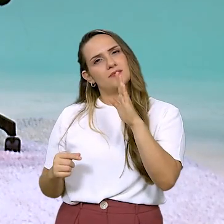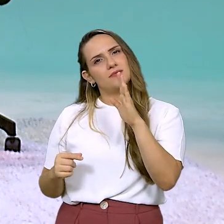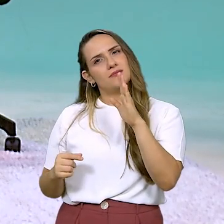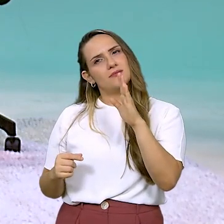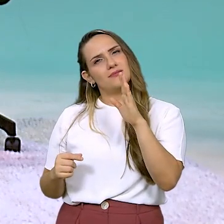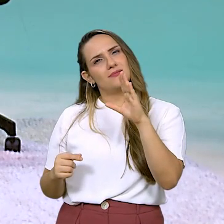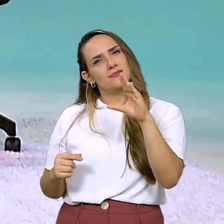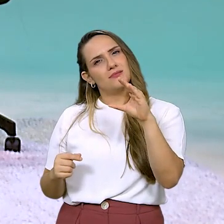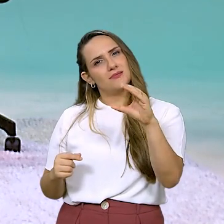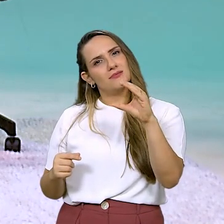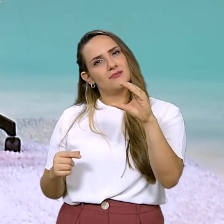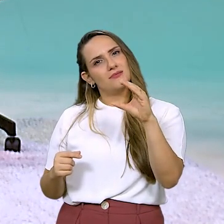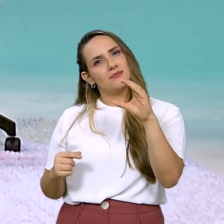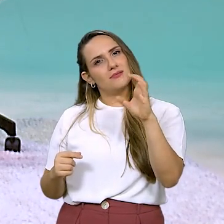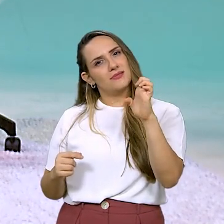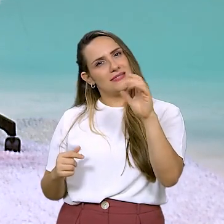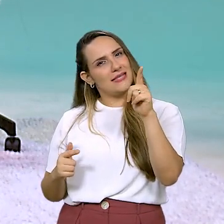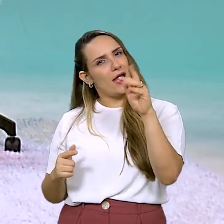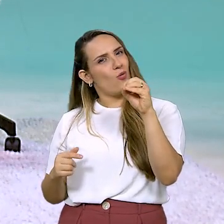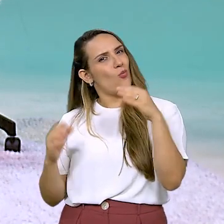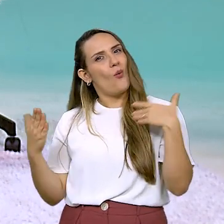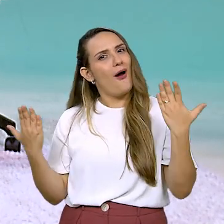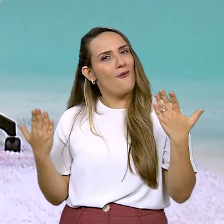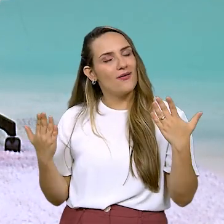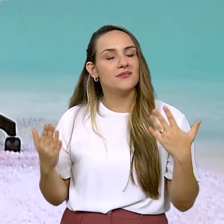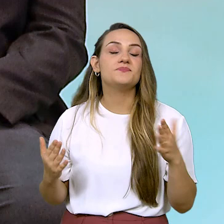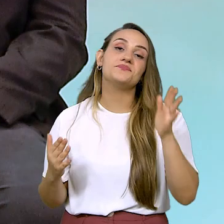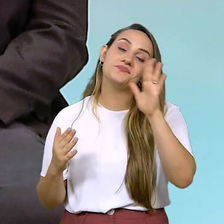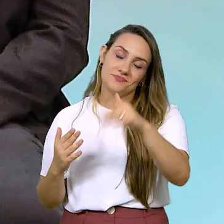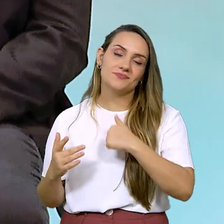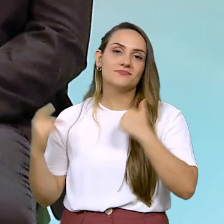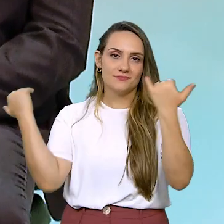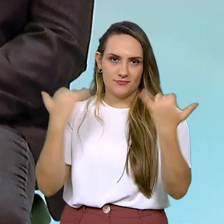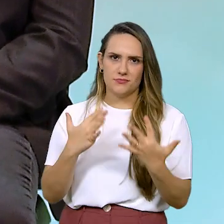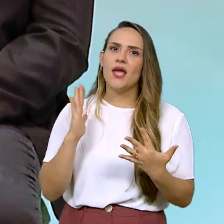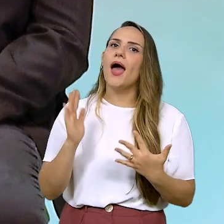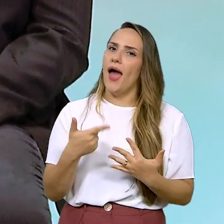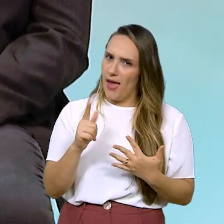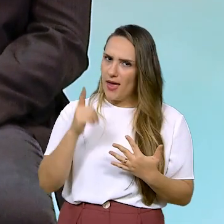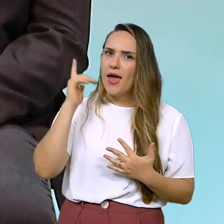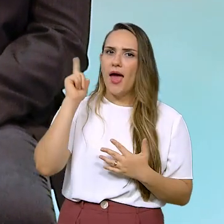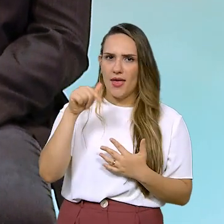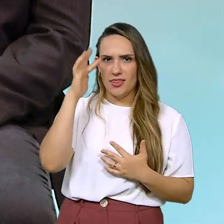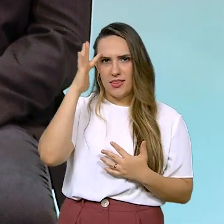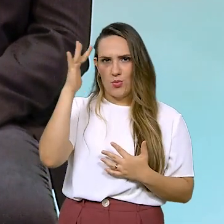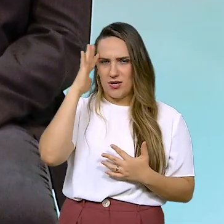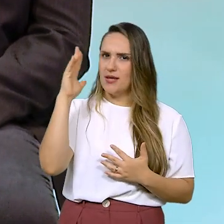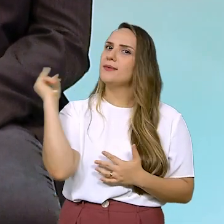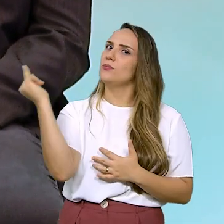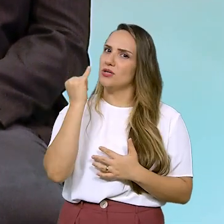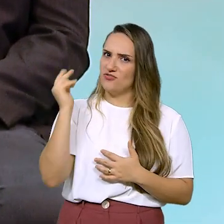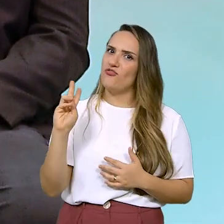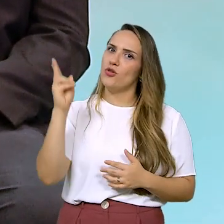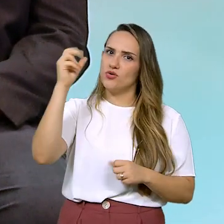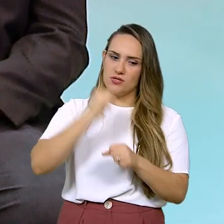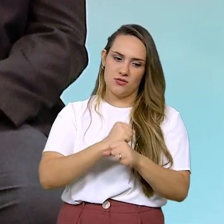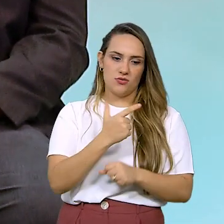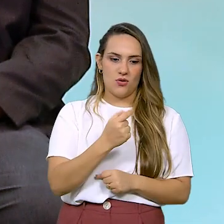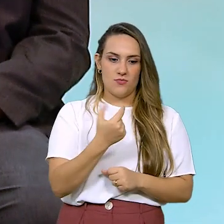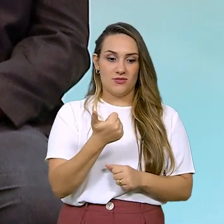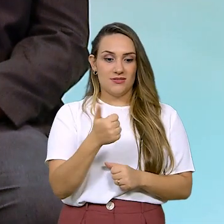já é um pouquinho mais Então, nome antiga. bom, né? Explica pra gente o que é tese do século. Essa é uma tese que foi muito valorizada, especialmente ali no ano